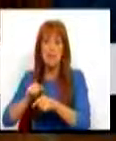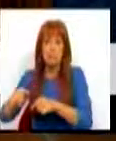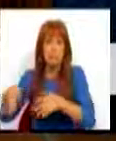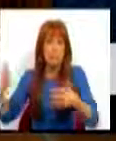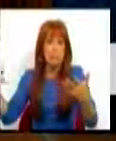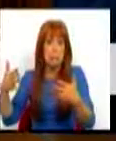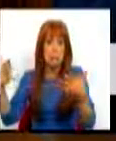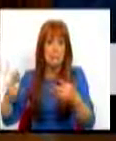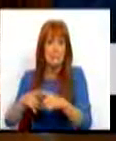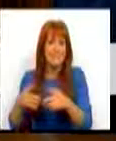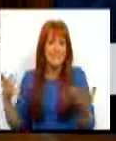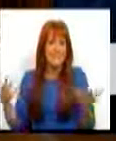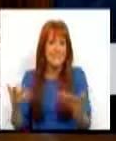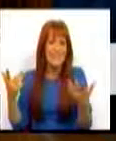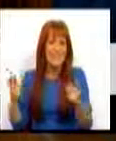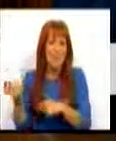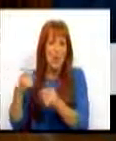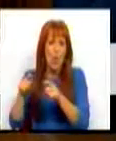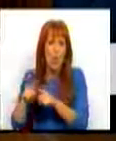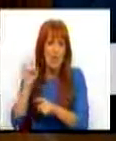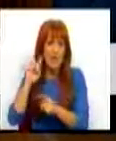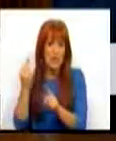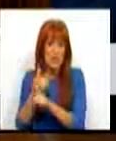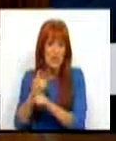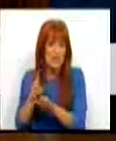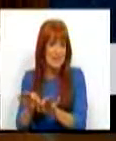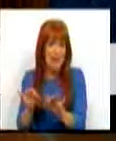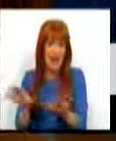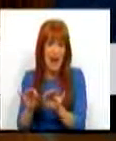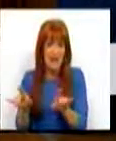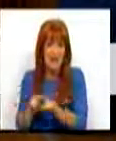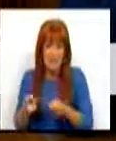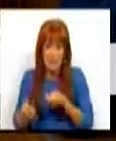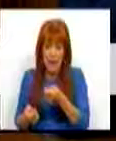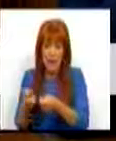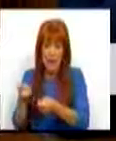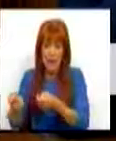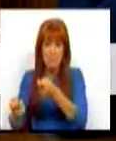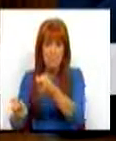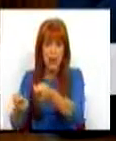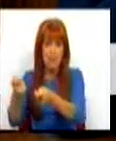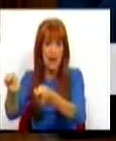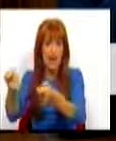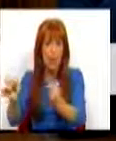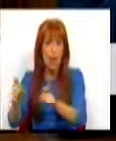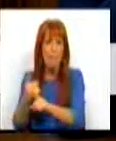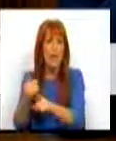que englobe a componente de recursos humanos e que maximize a componente dos nossos trabalhadores.